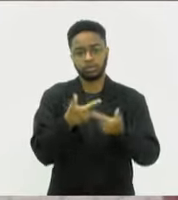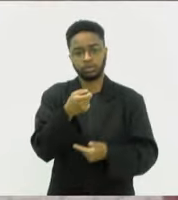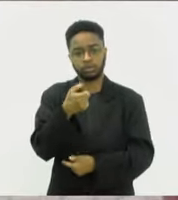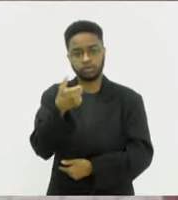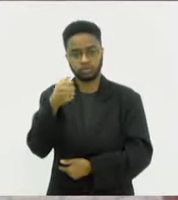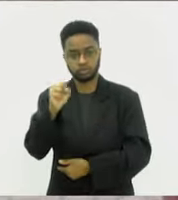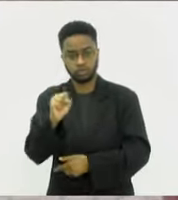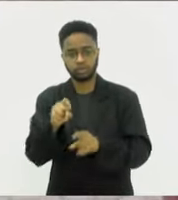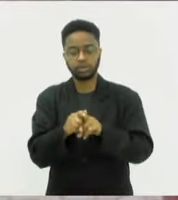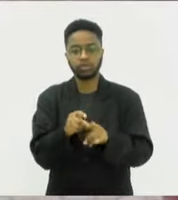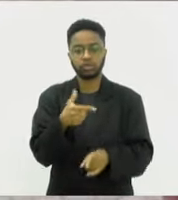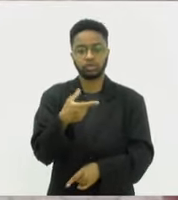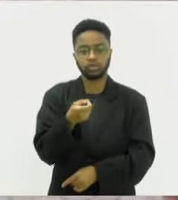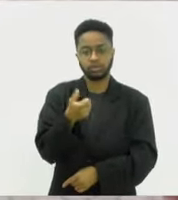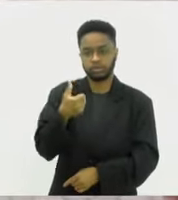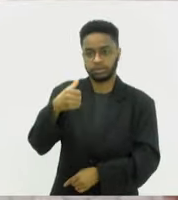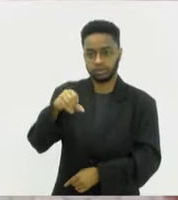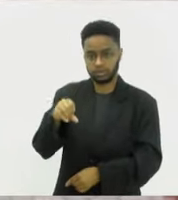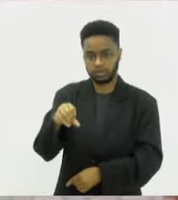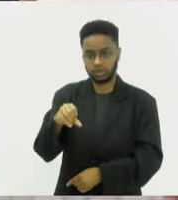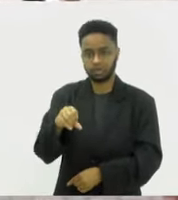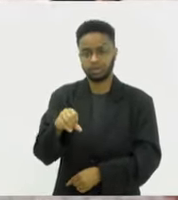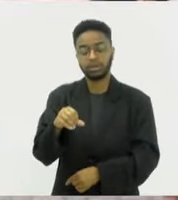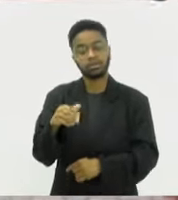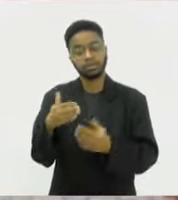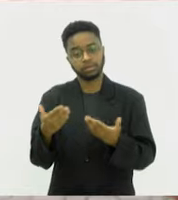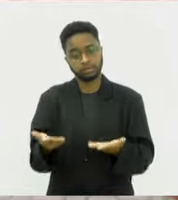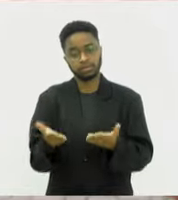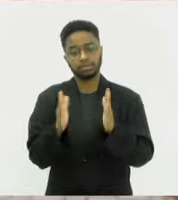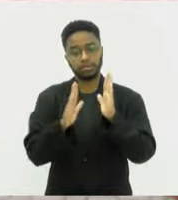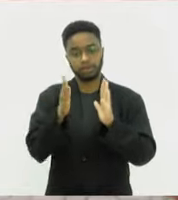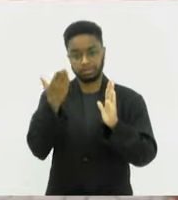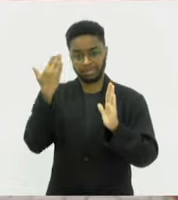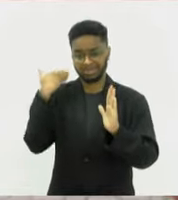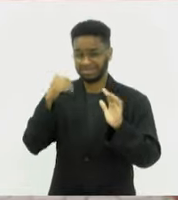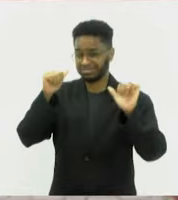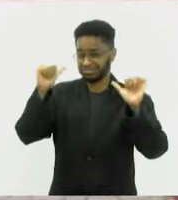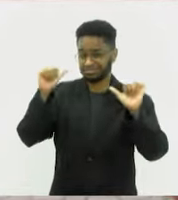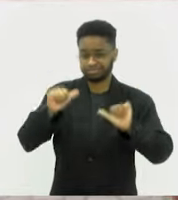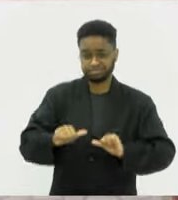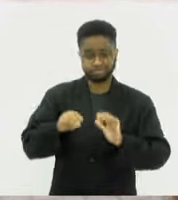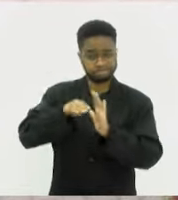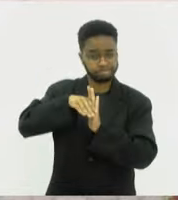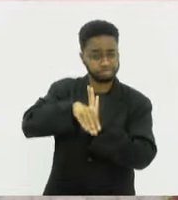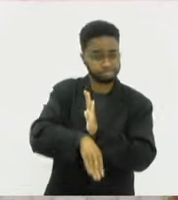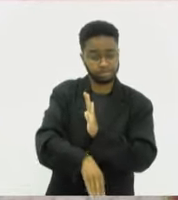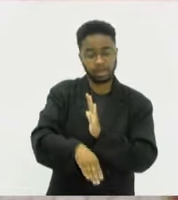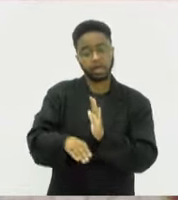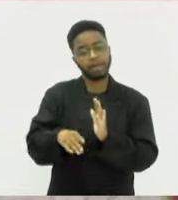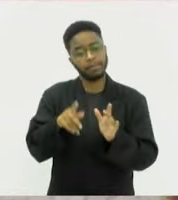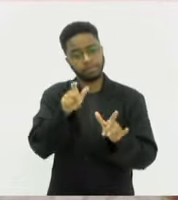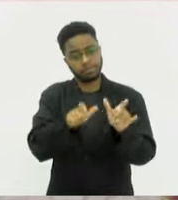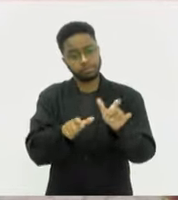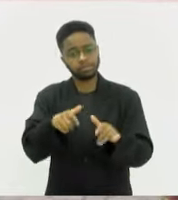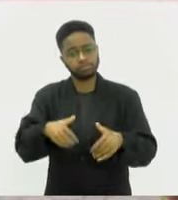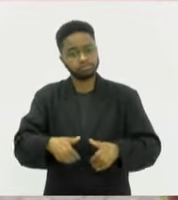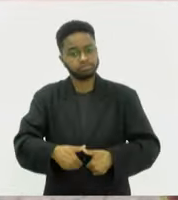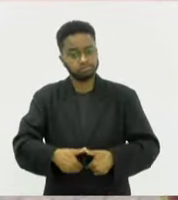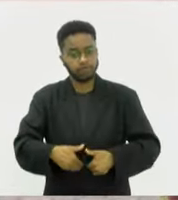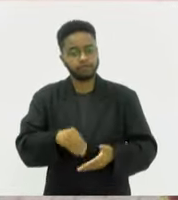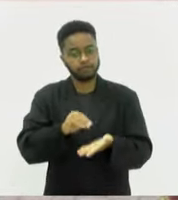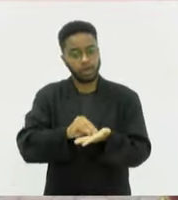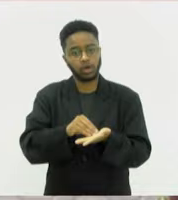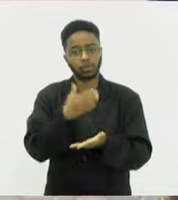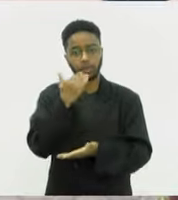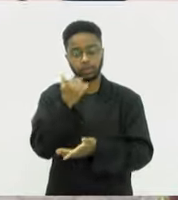2018 e 2019, que também no corte anterior foi um dos piores cenários, né, em relação à insegurança alimentar. E, de fato, eu pude ver lá que